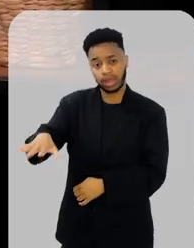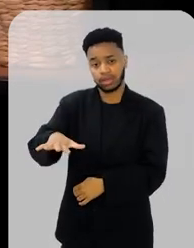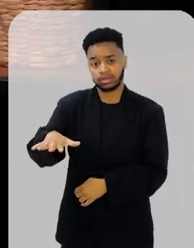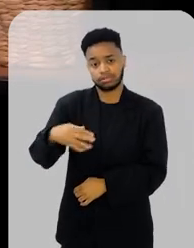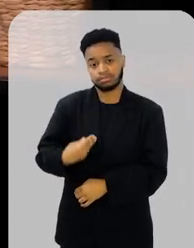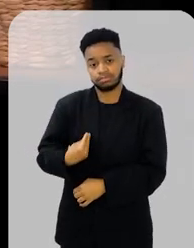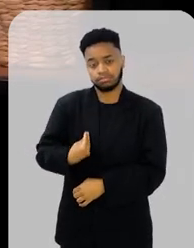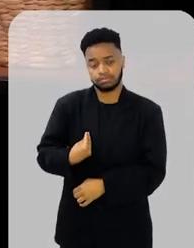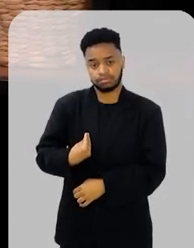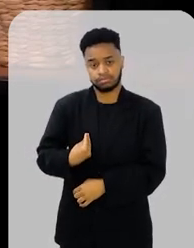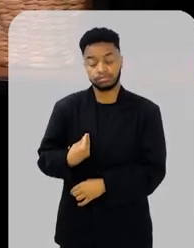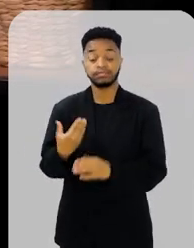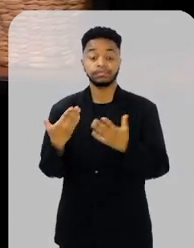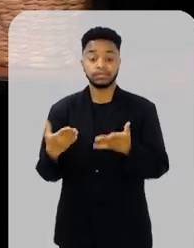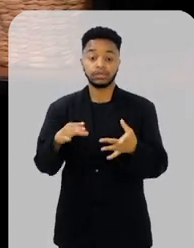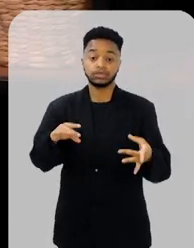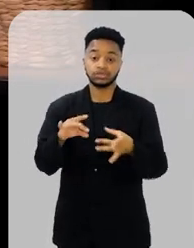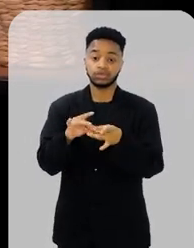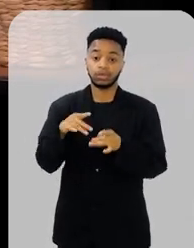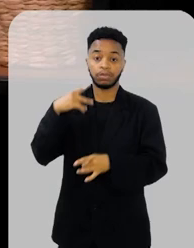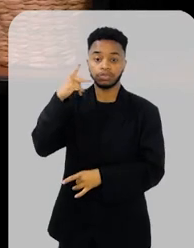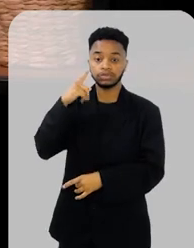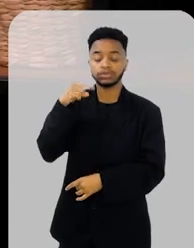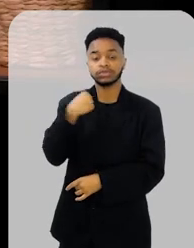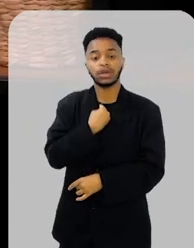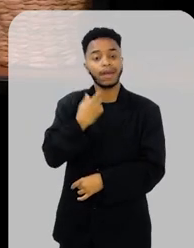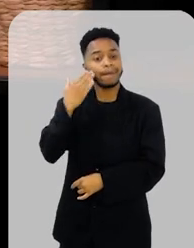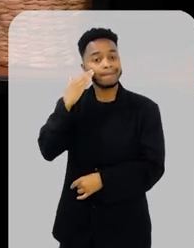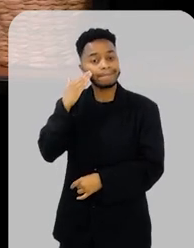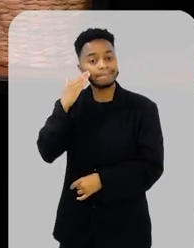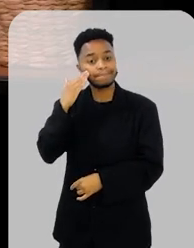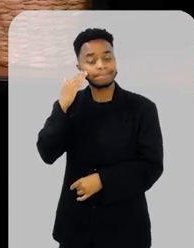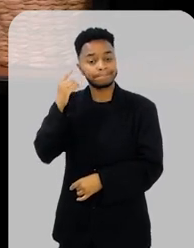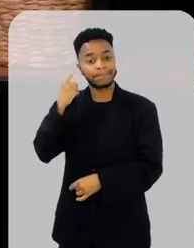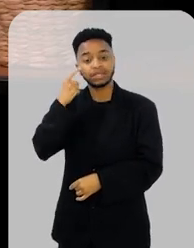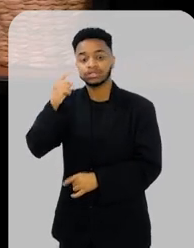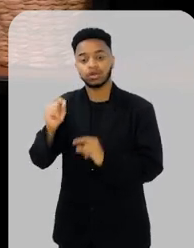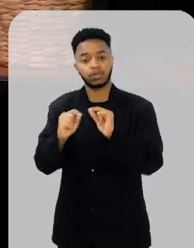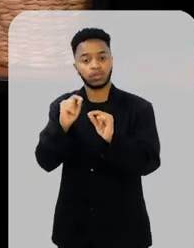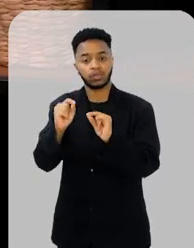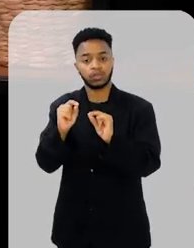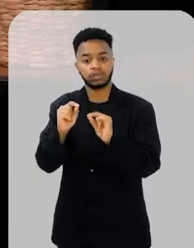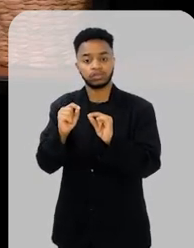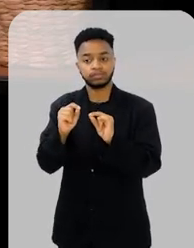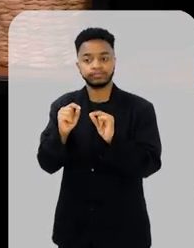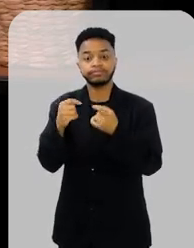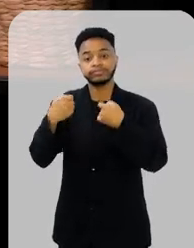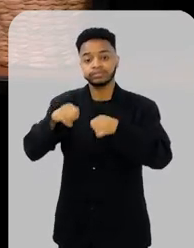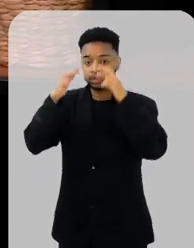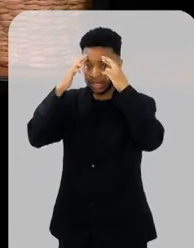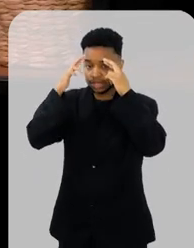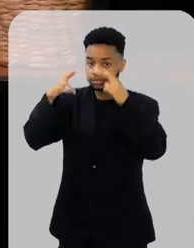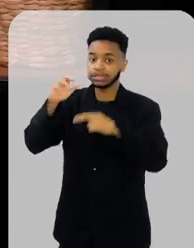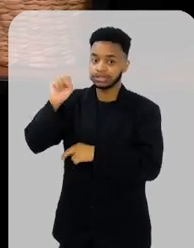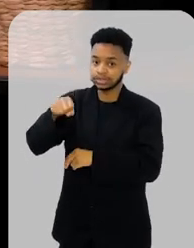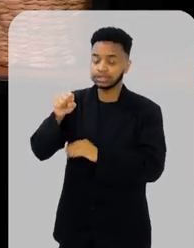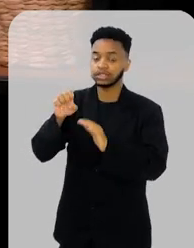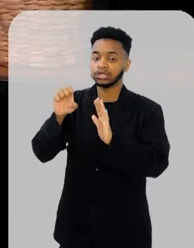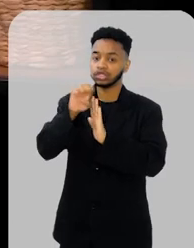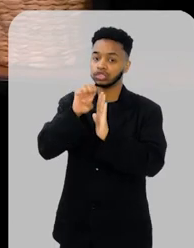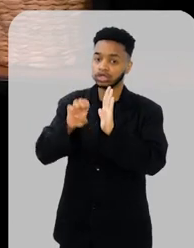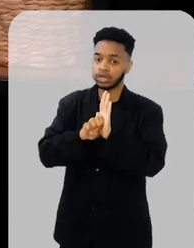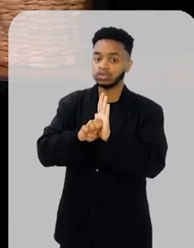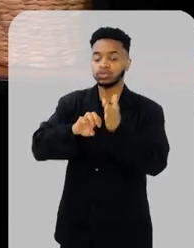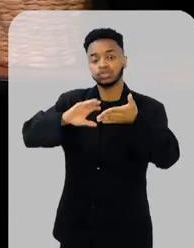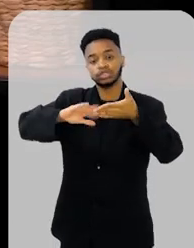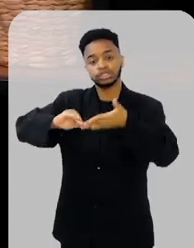capitalista. Então, eu acho que dentro dessa política a gente pensou muito nesse recorte, né, da questão que de se respeitar,